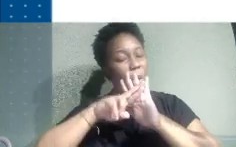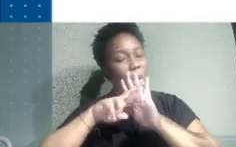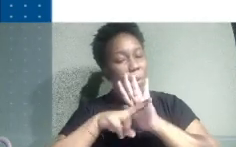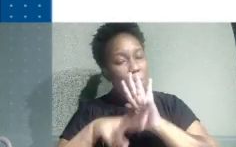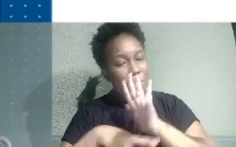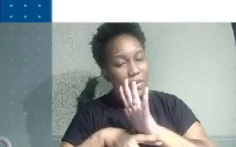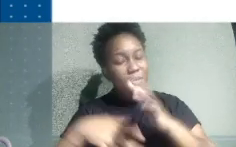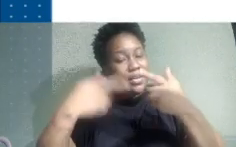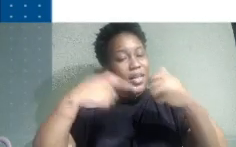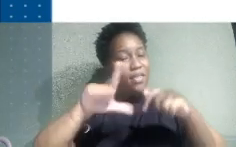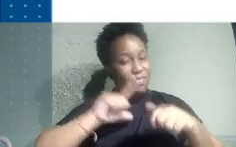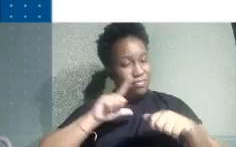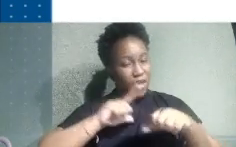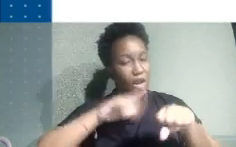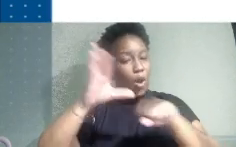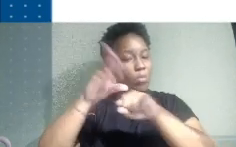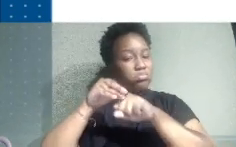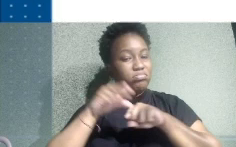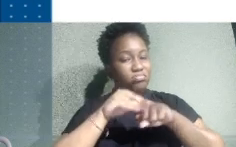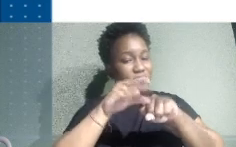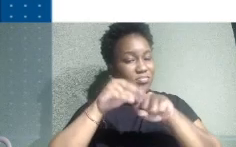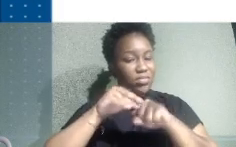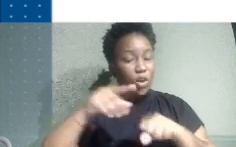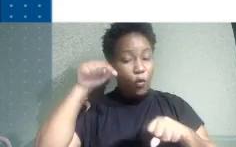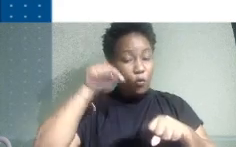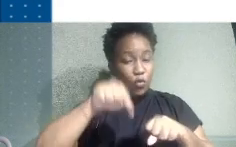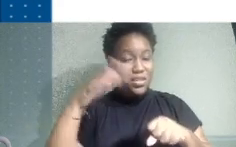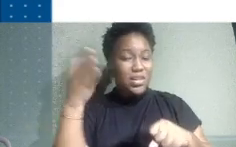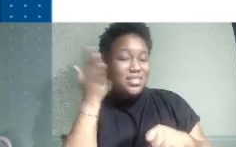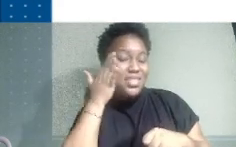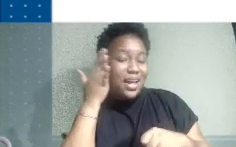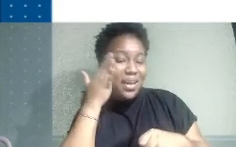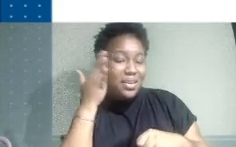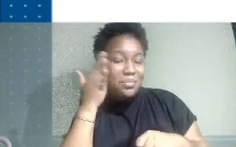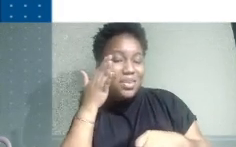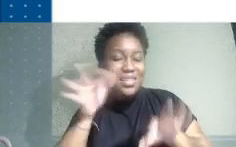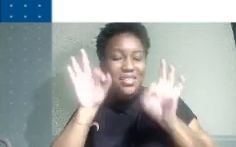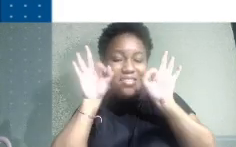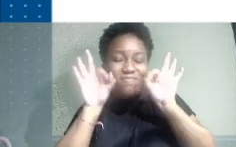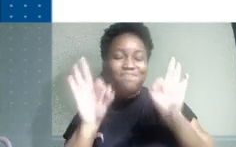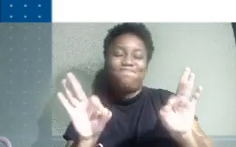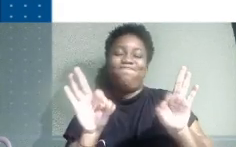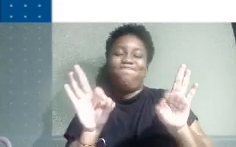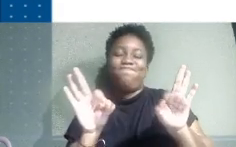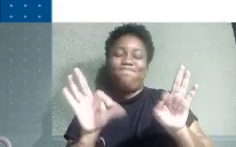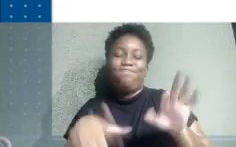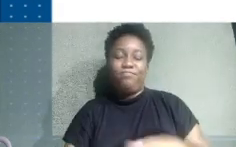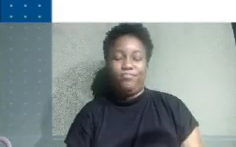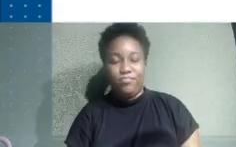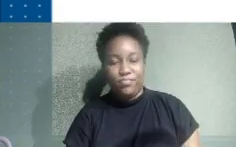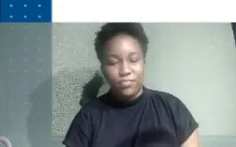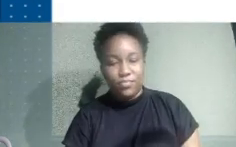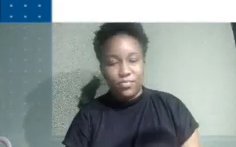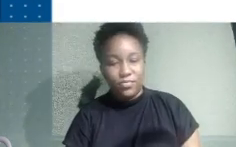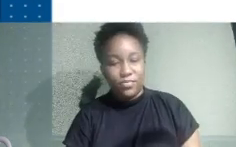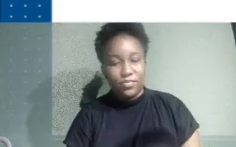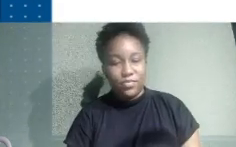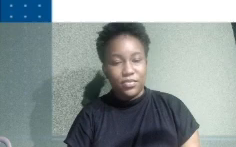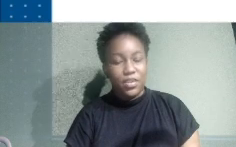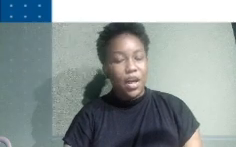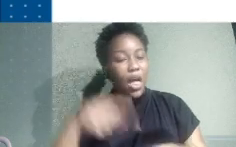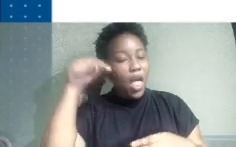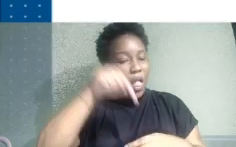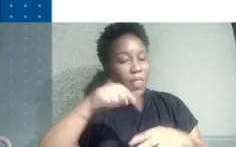esse conhecimento é o que vai fazer com que vocês dimensionem devidamente e corretamente aquele determinado